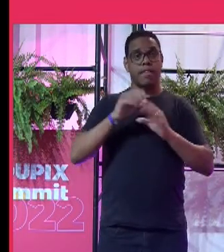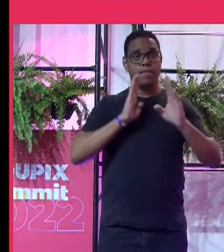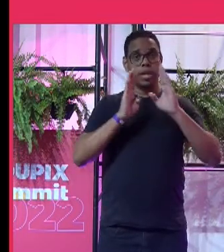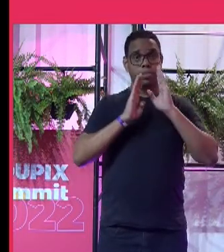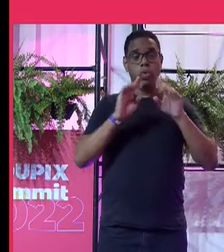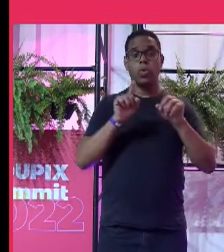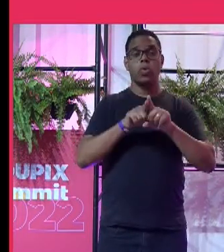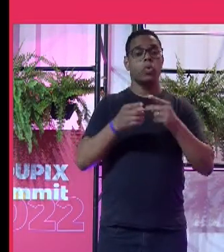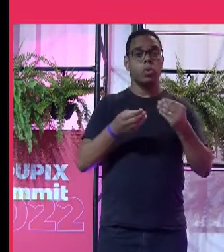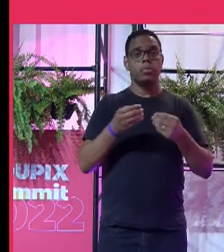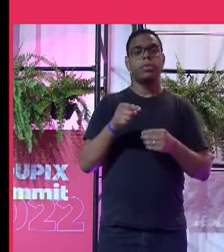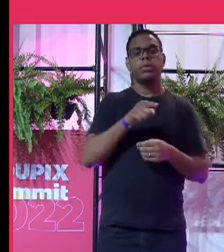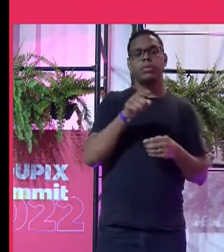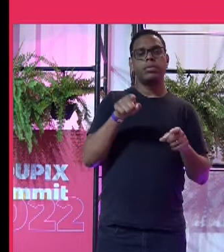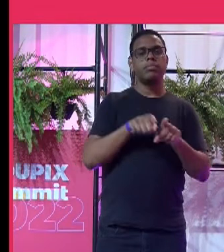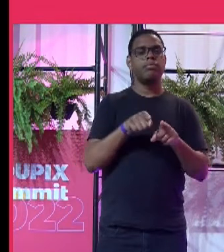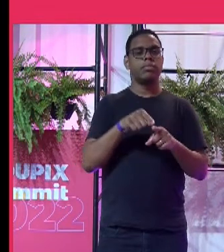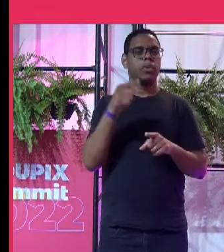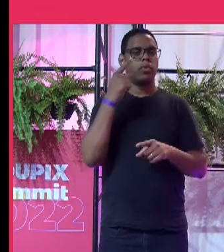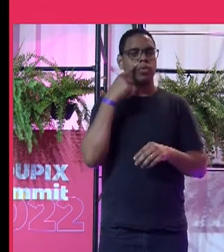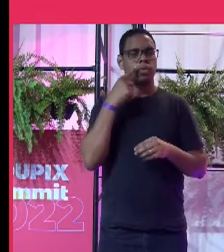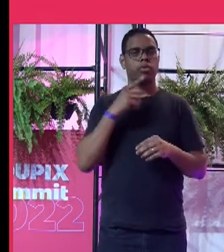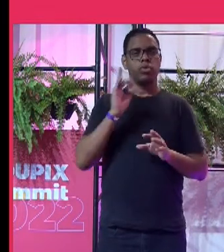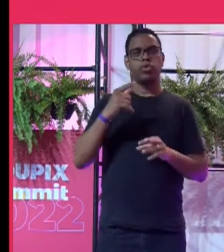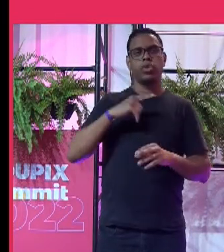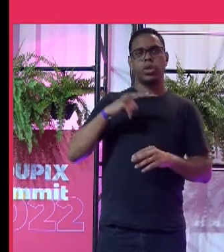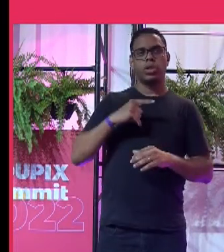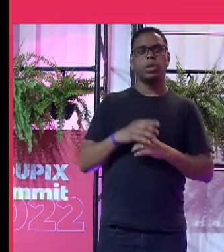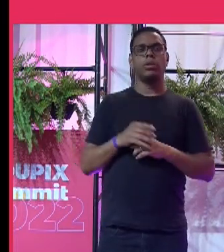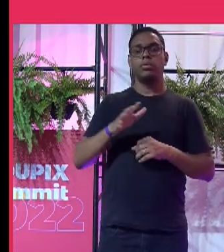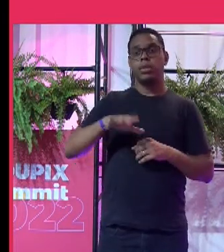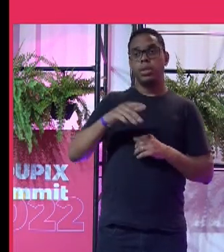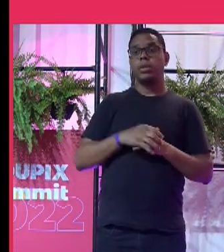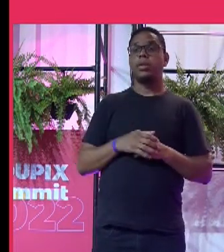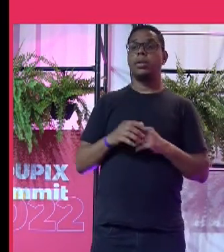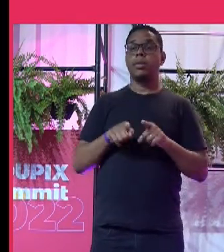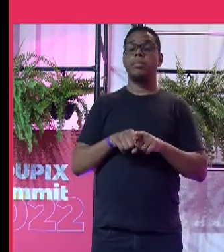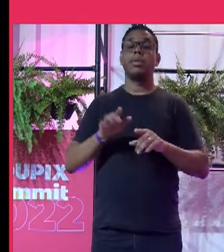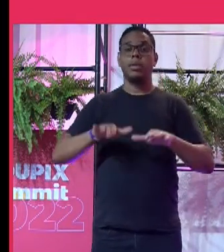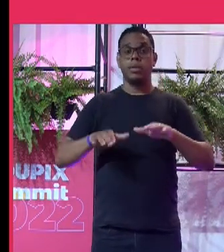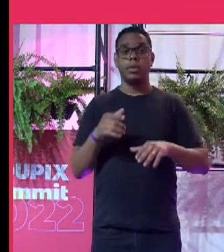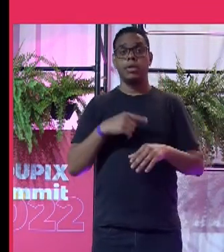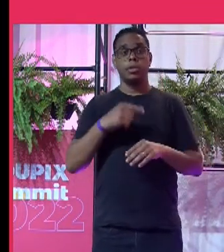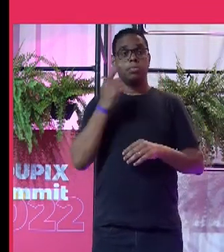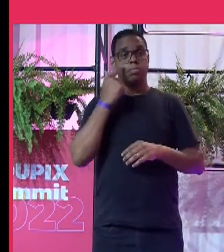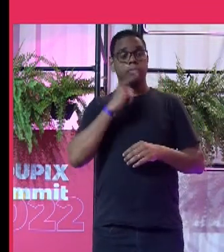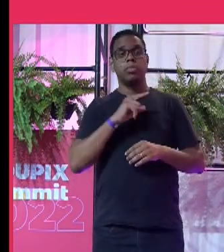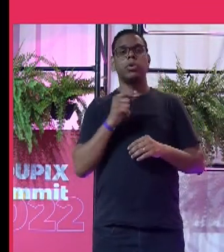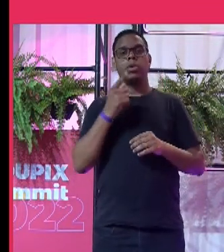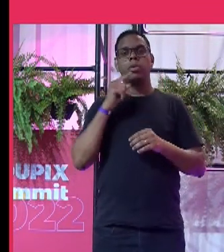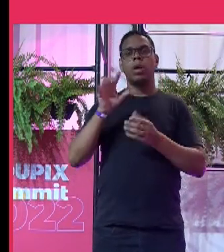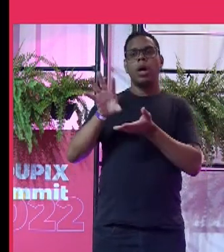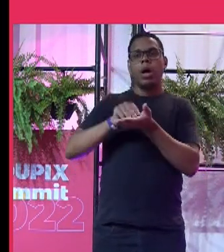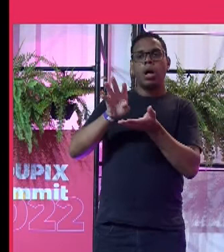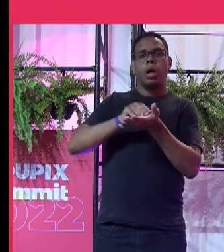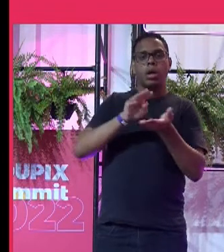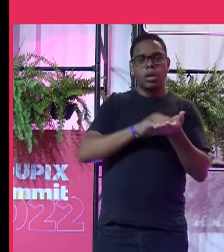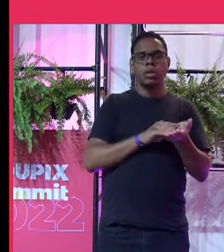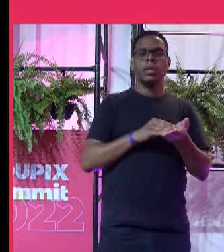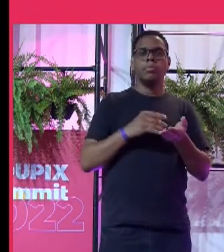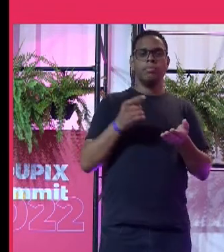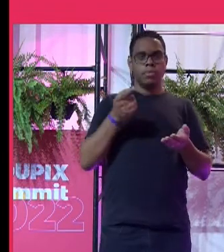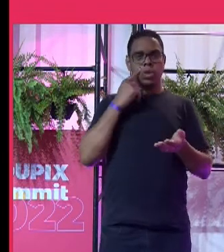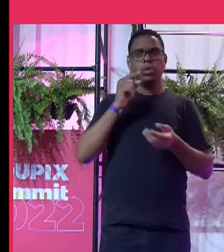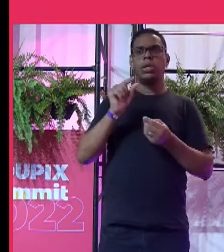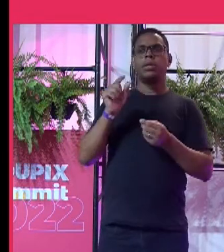e o quanto você deve olhar o que já existe no mercado e talvez pegar referências, o famoso não copia, faz